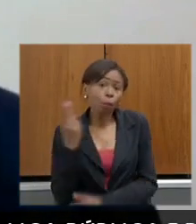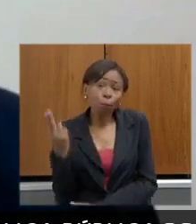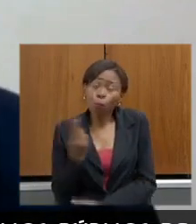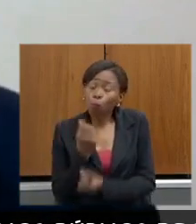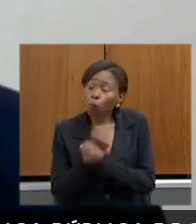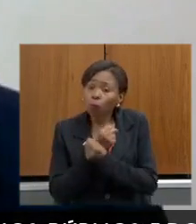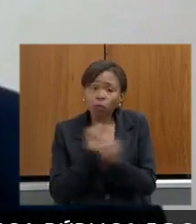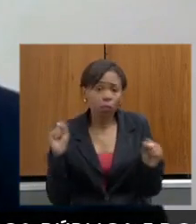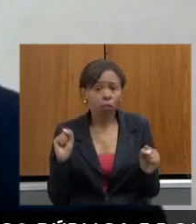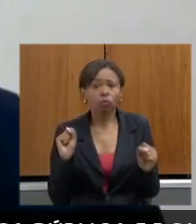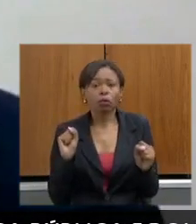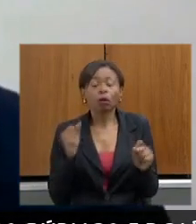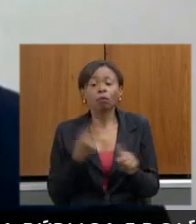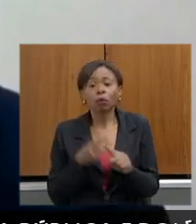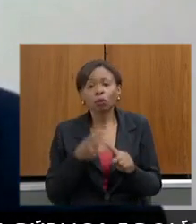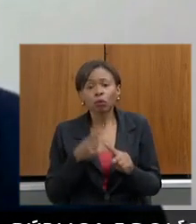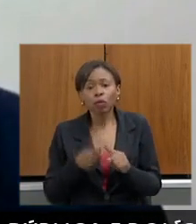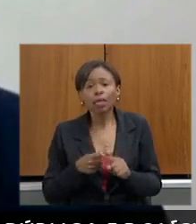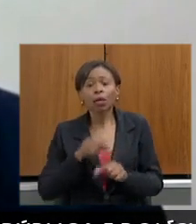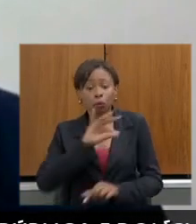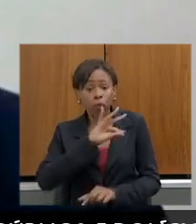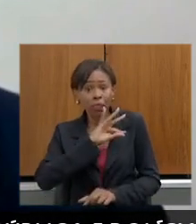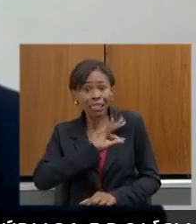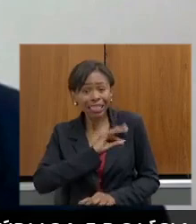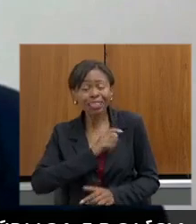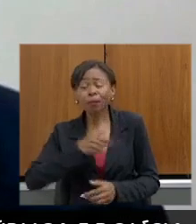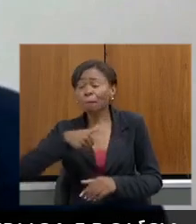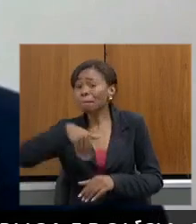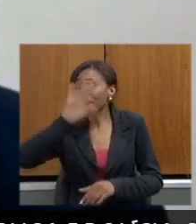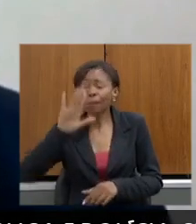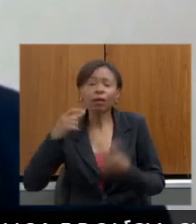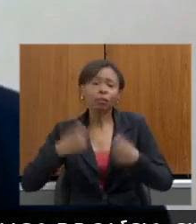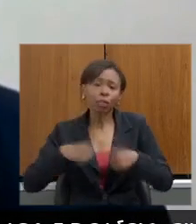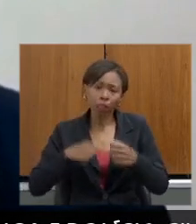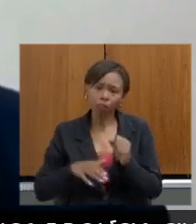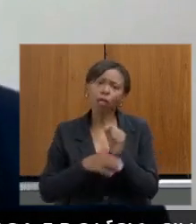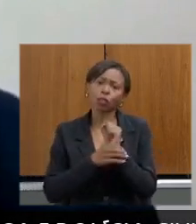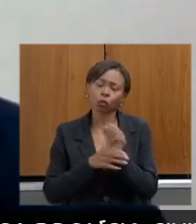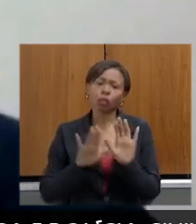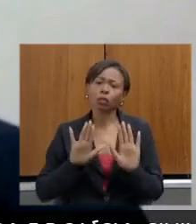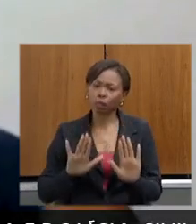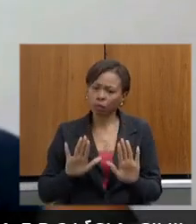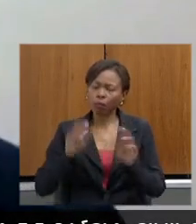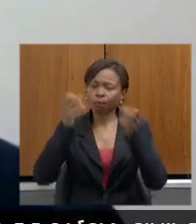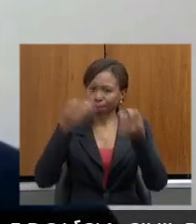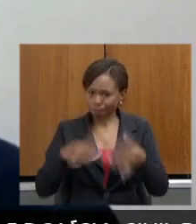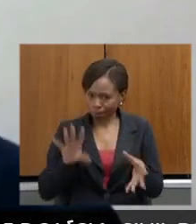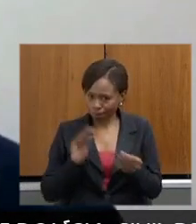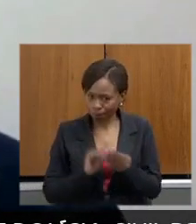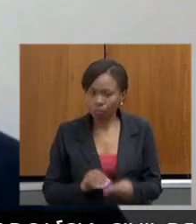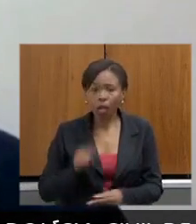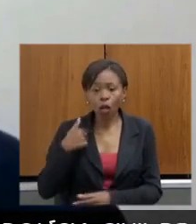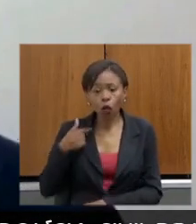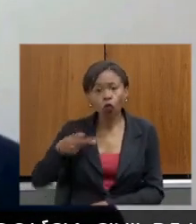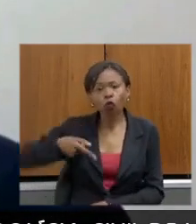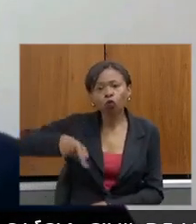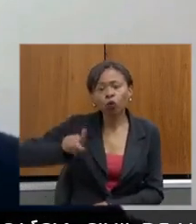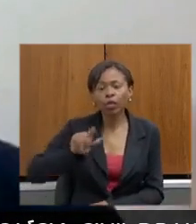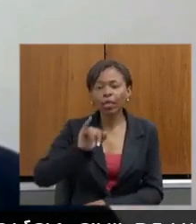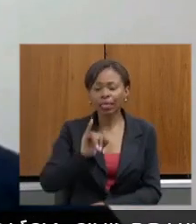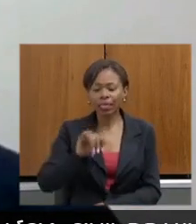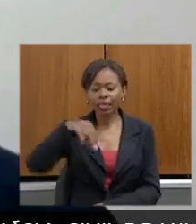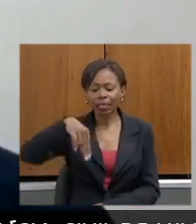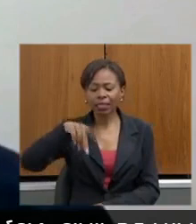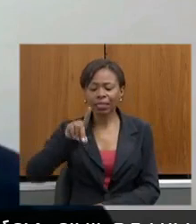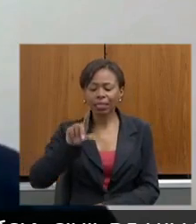preventivo é muito importante da Segurança Pública para encerrar o meu contar para vocês em Indaiatuba no final